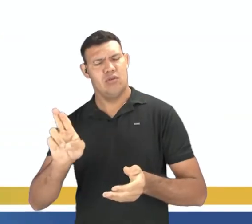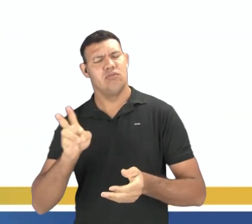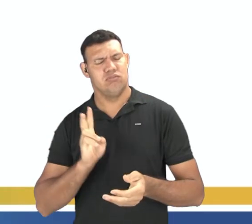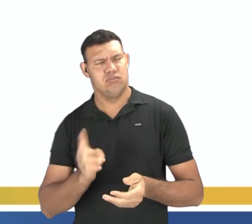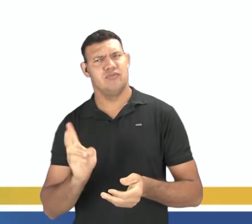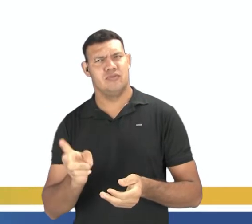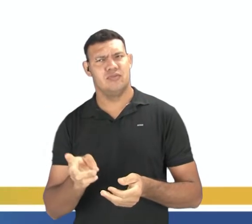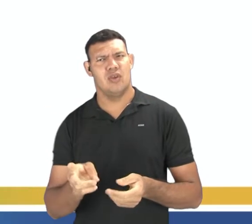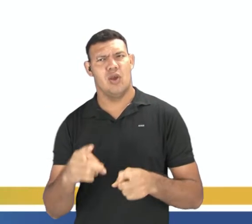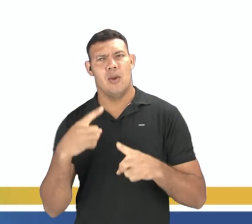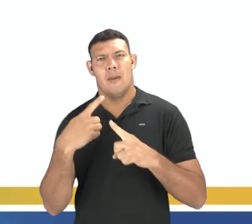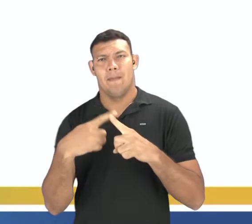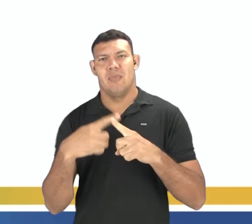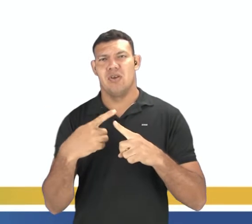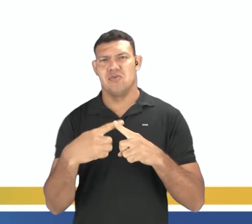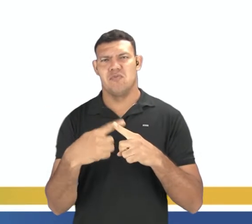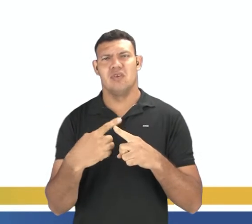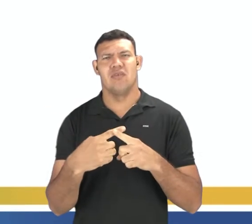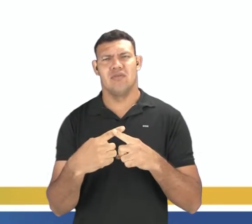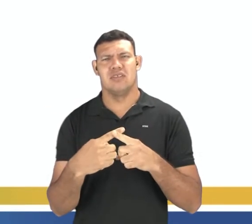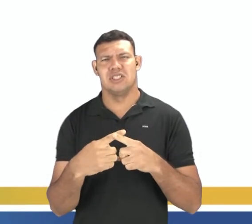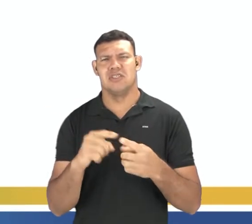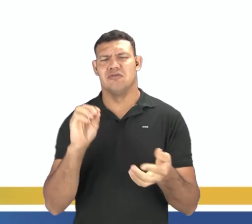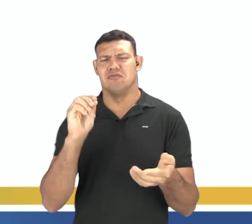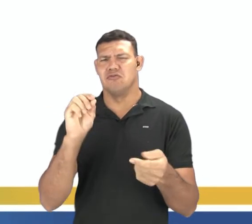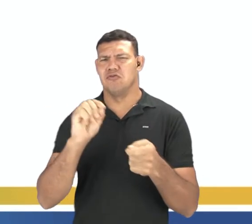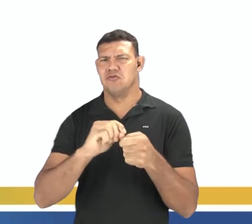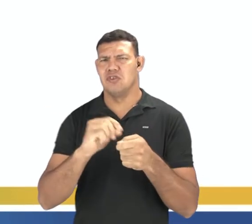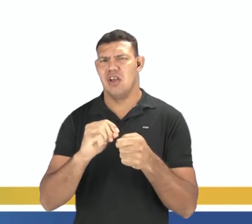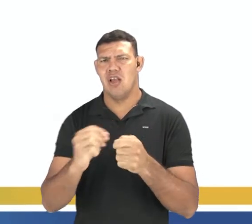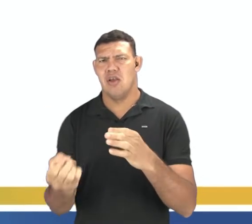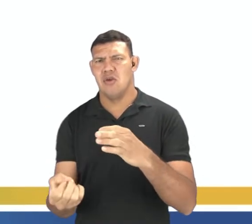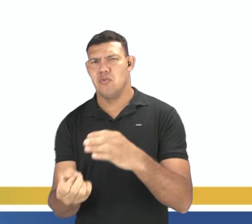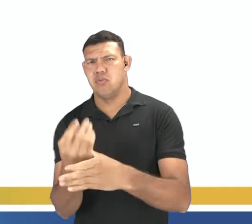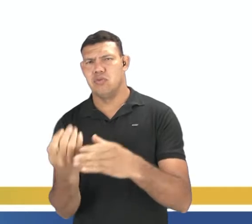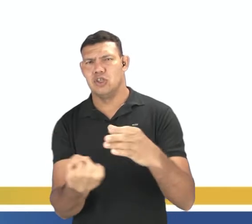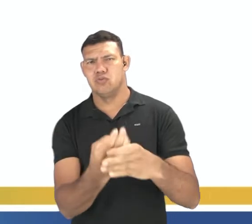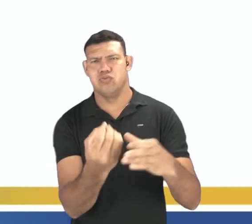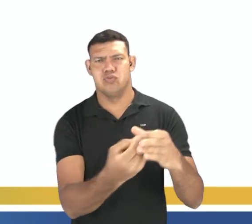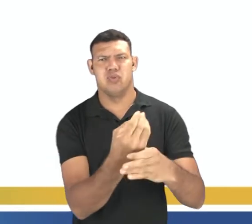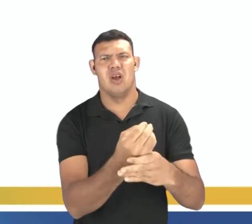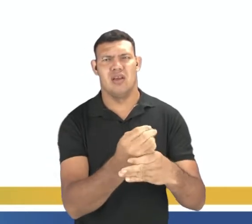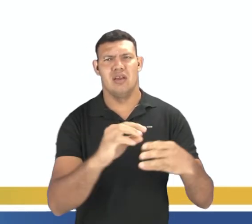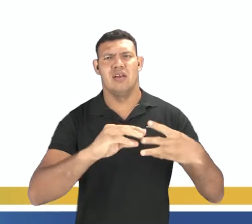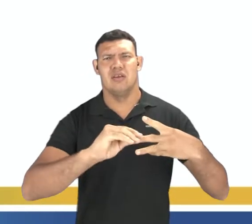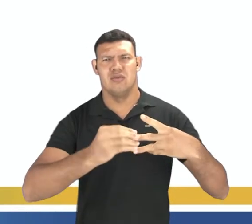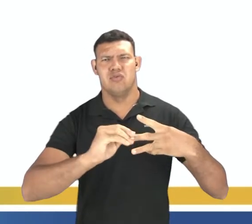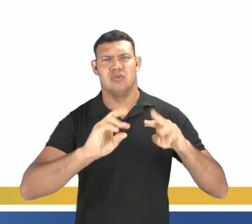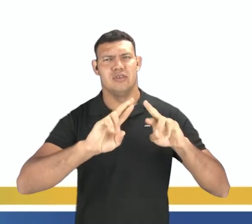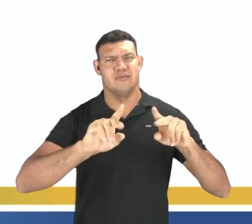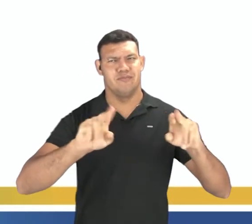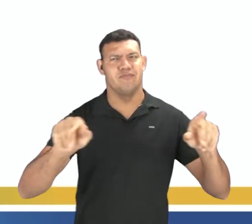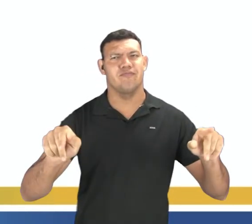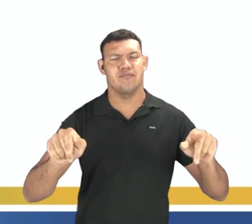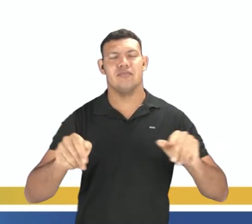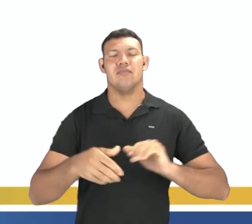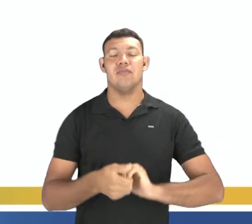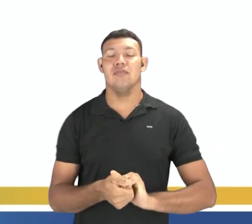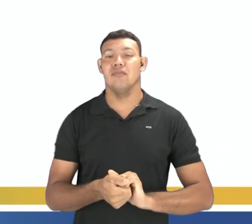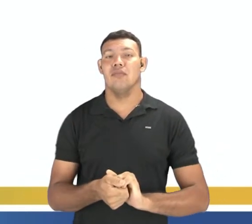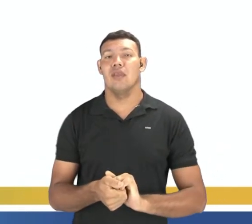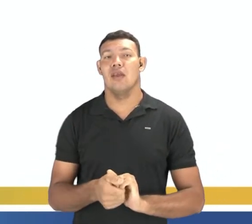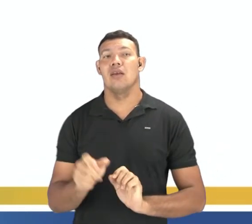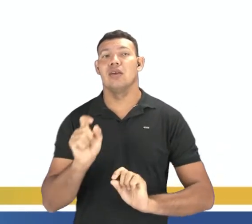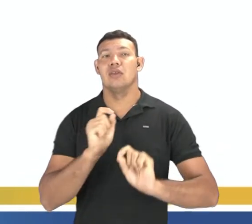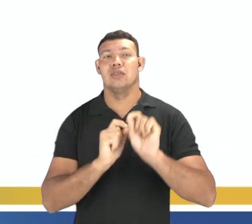pode originar todos os diferentes tipos de células. A partir da blástula, inicia a fase de gastrulação, onde